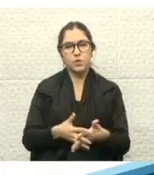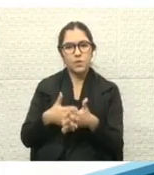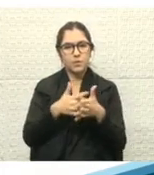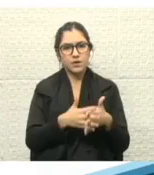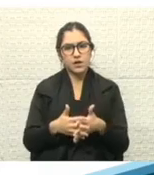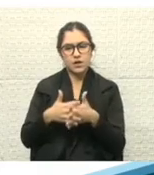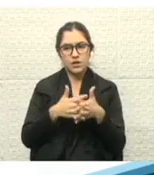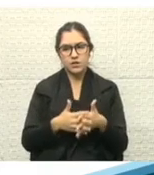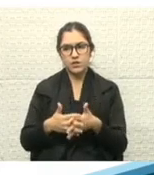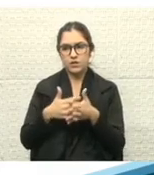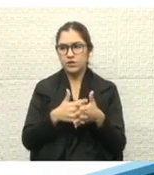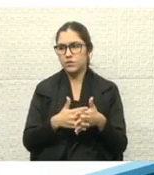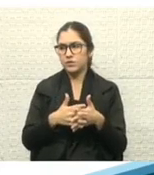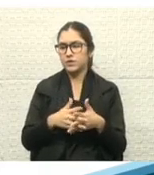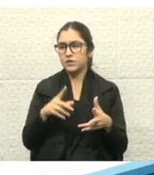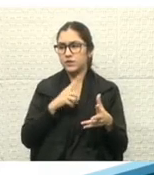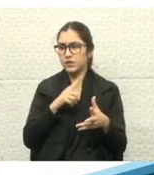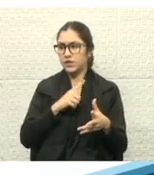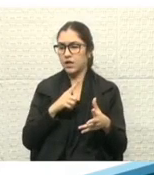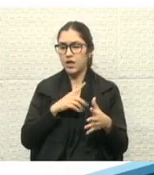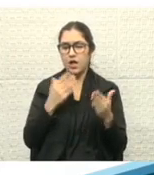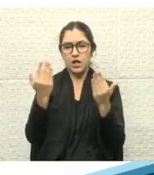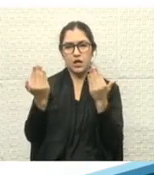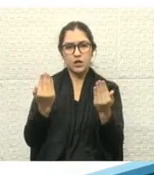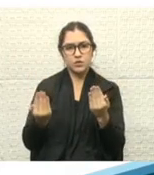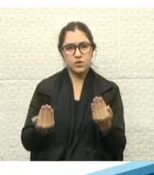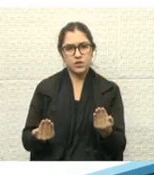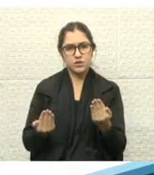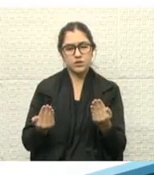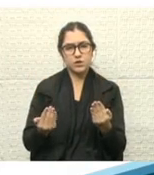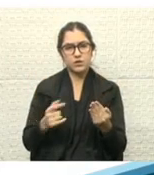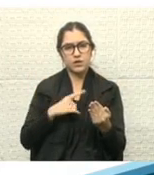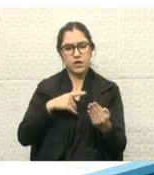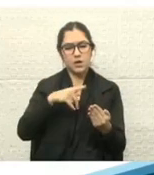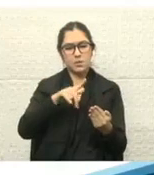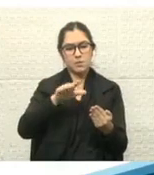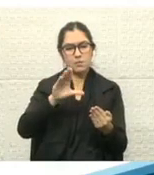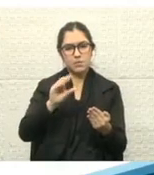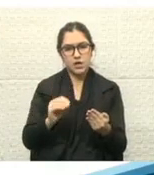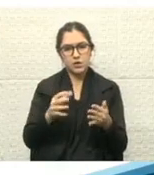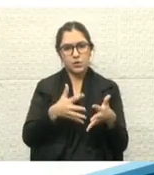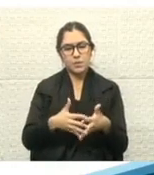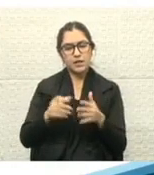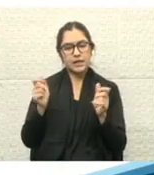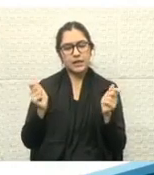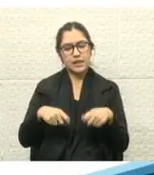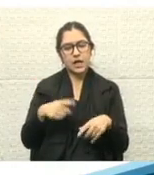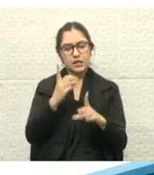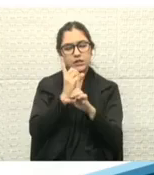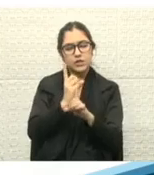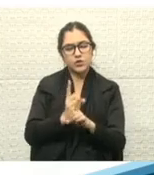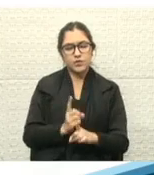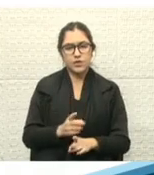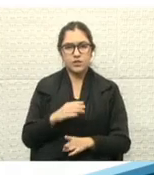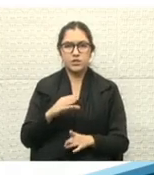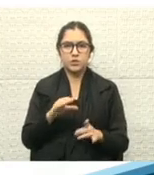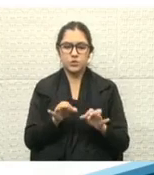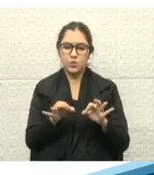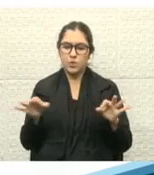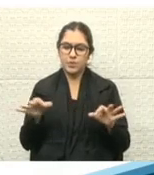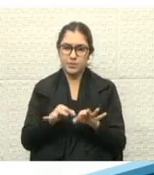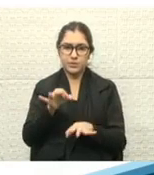complexos que, devido a essa associação com o plano complexo, possibilita a identificação desse